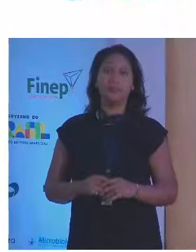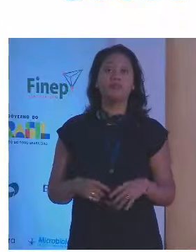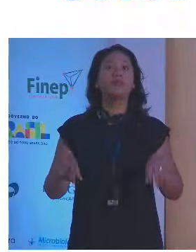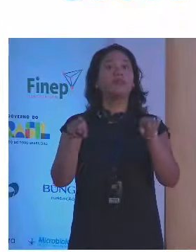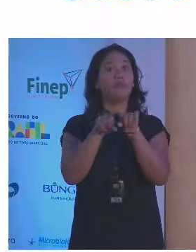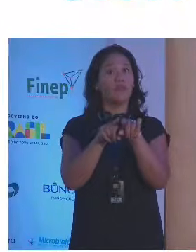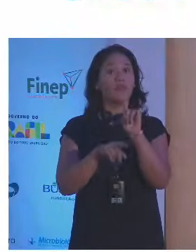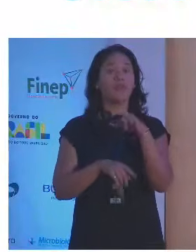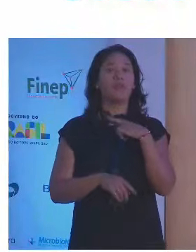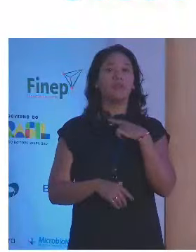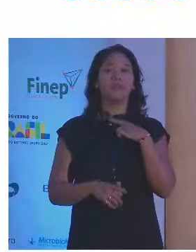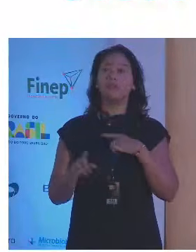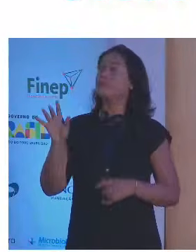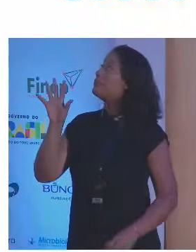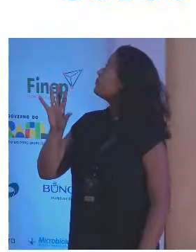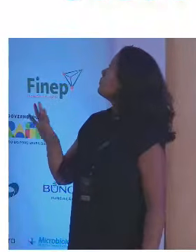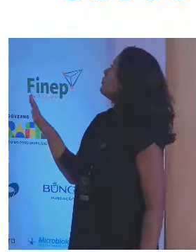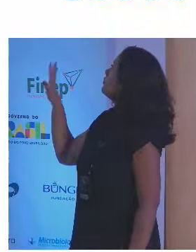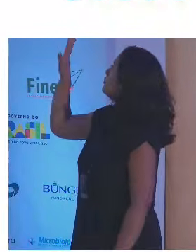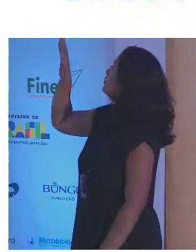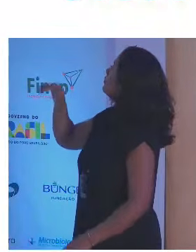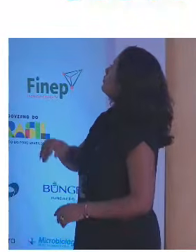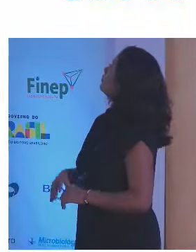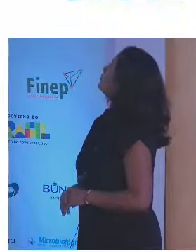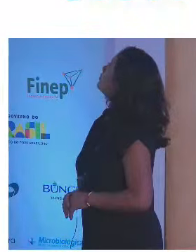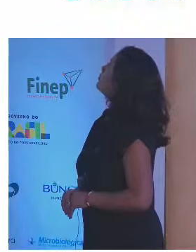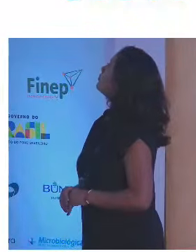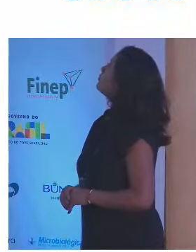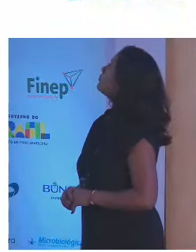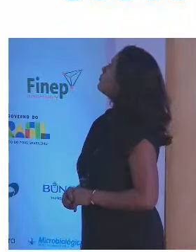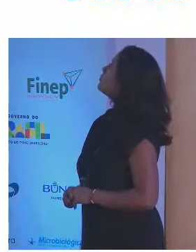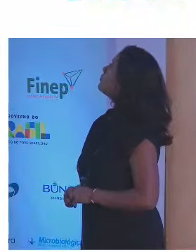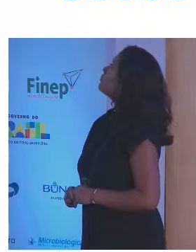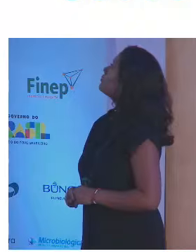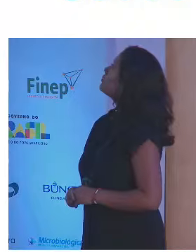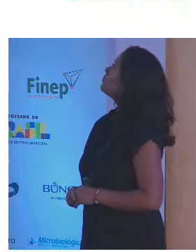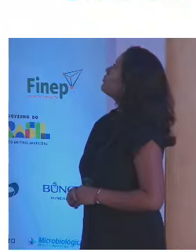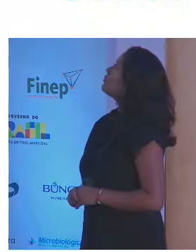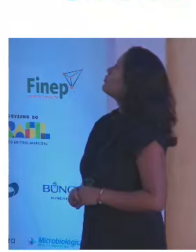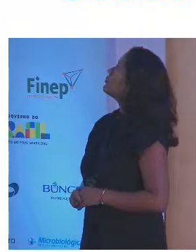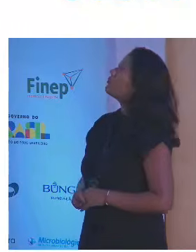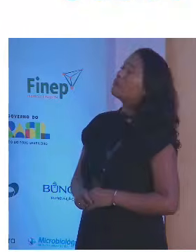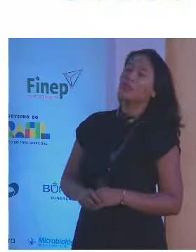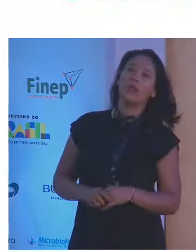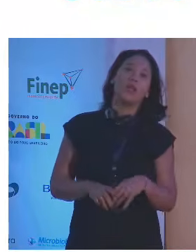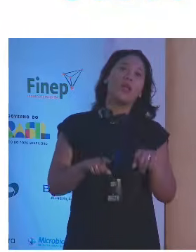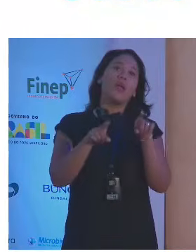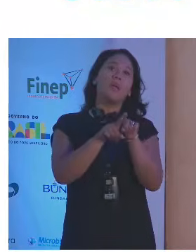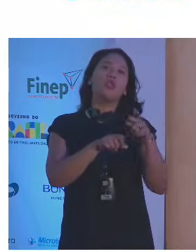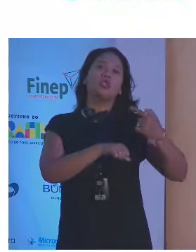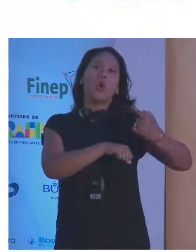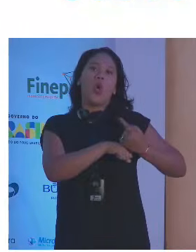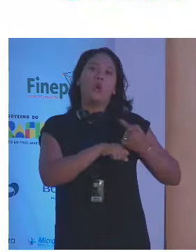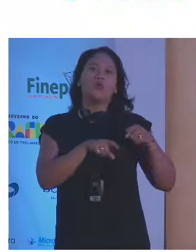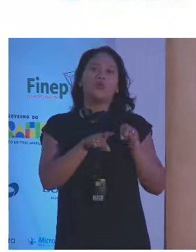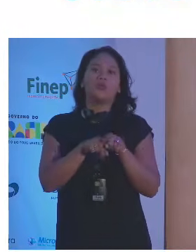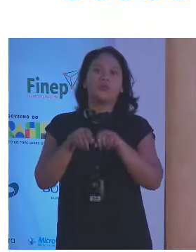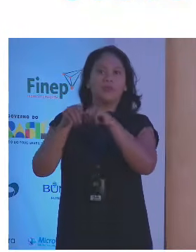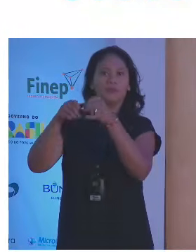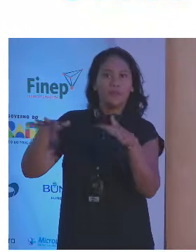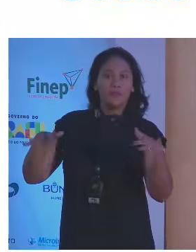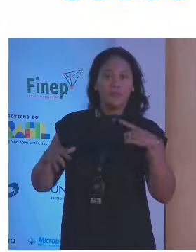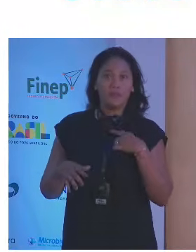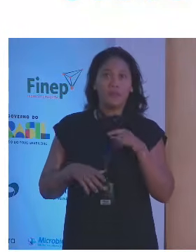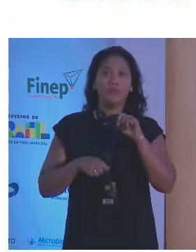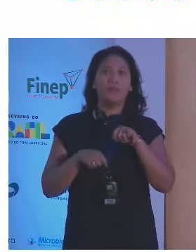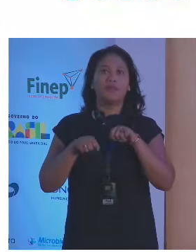E também, né, essa região, por uma série de fatores geológicos, né, e oceanográficos também, se a gente incluir a maré,